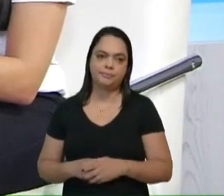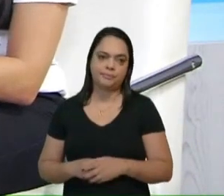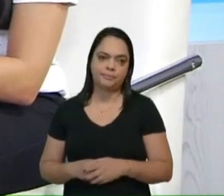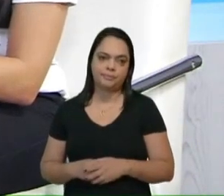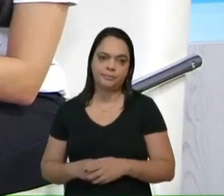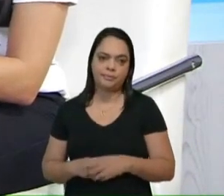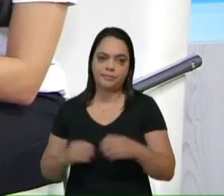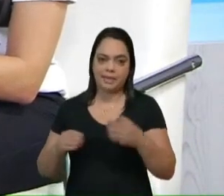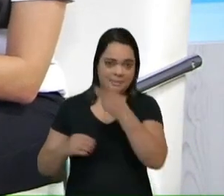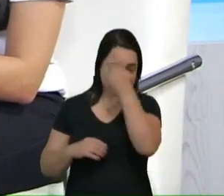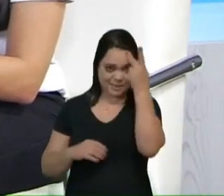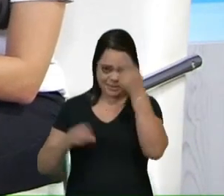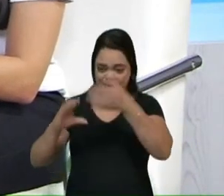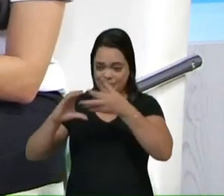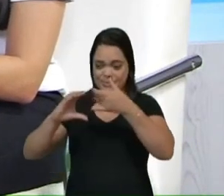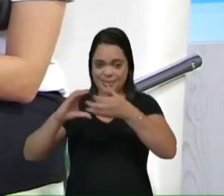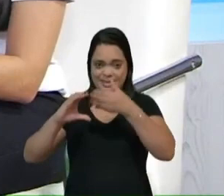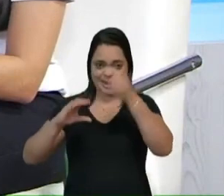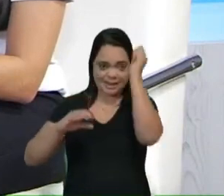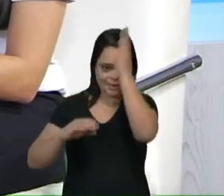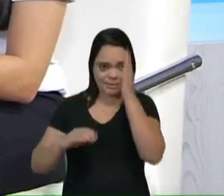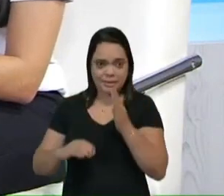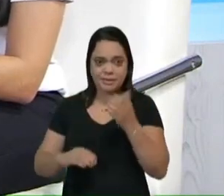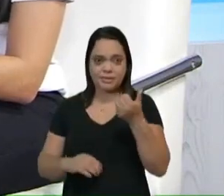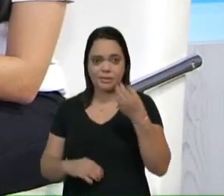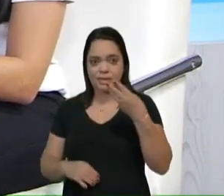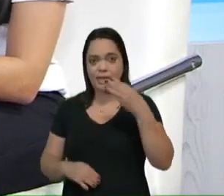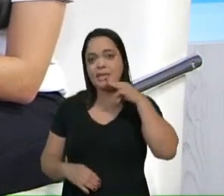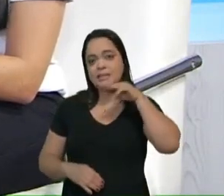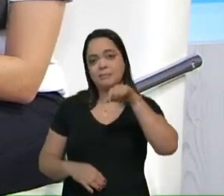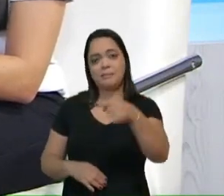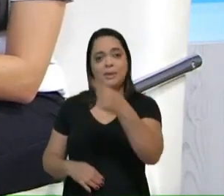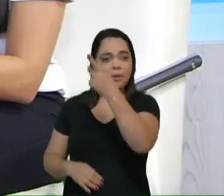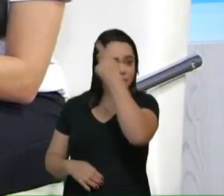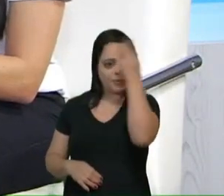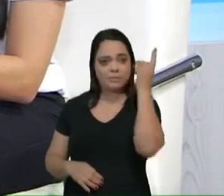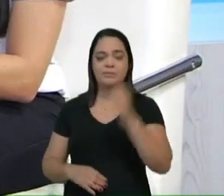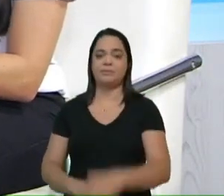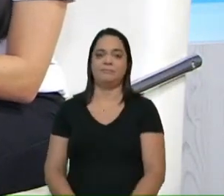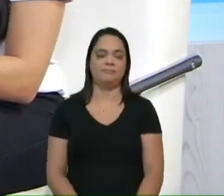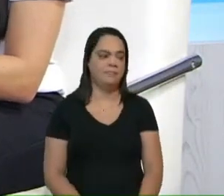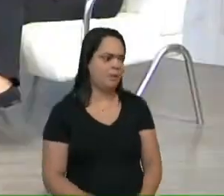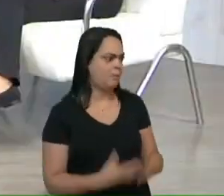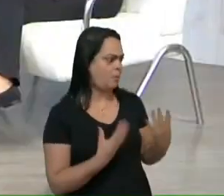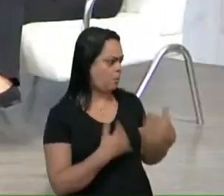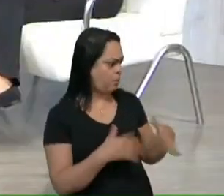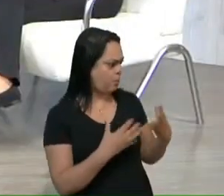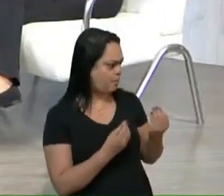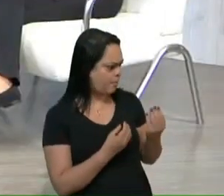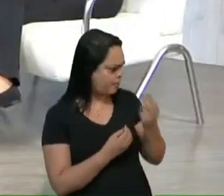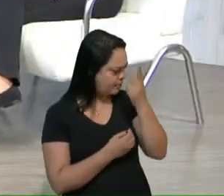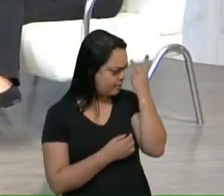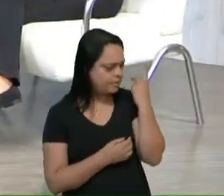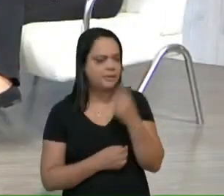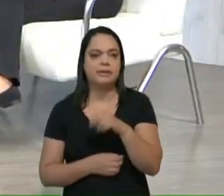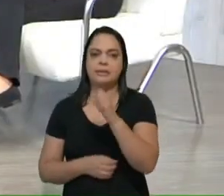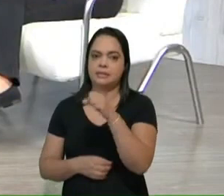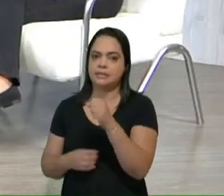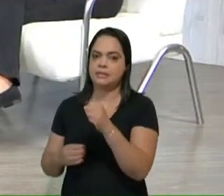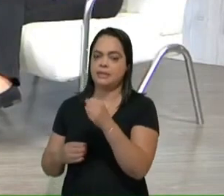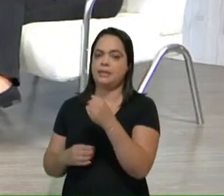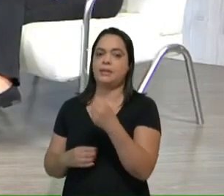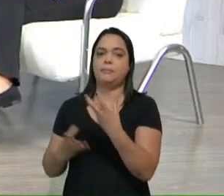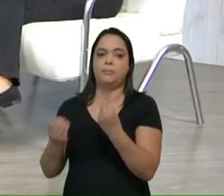raros né atualmente no Brasil estima-se que 13 milhões de pessoas Olha só muito é um número alto convivem com um diagnóstico raro